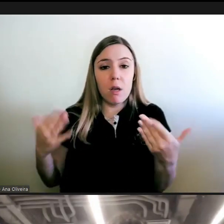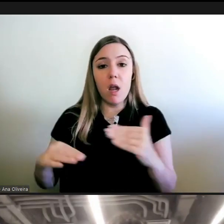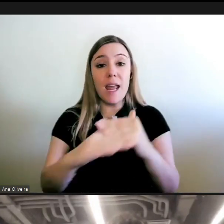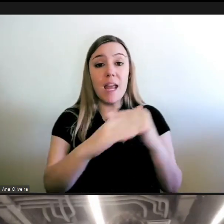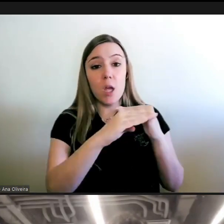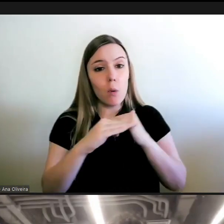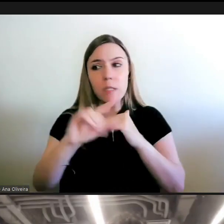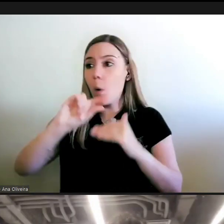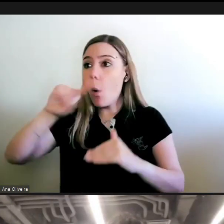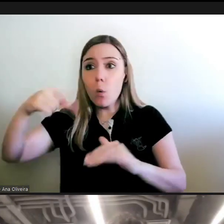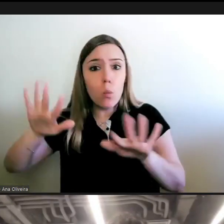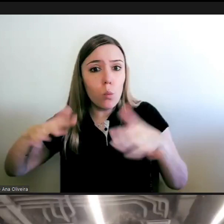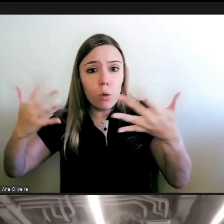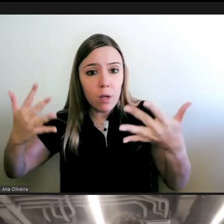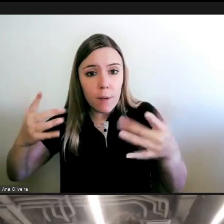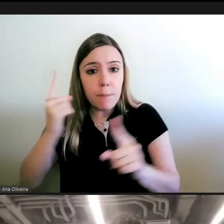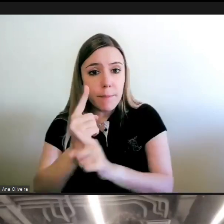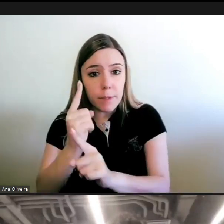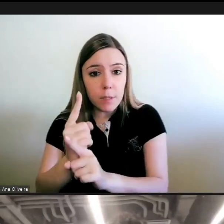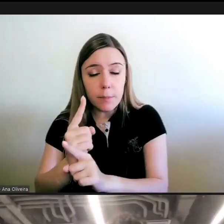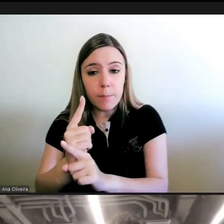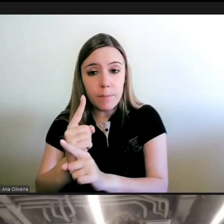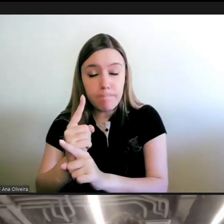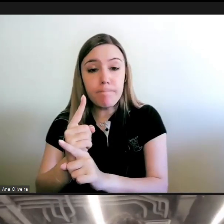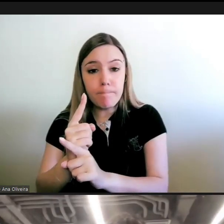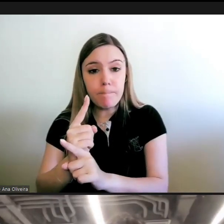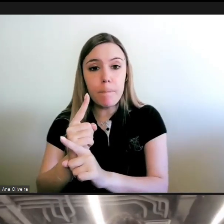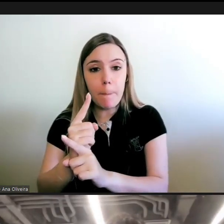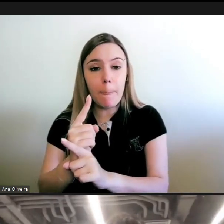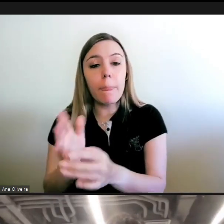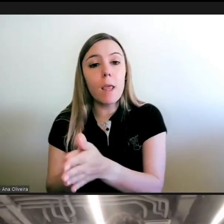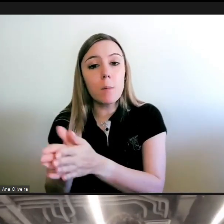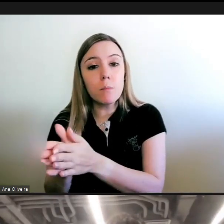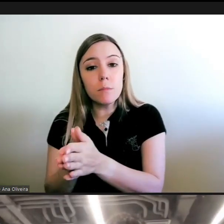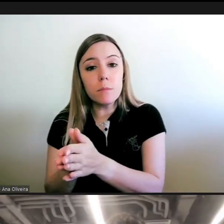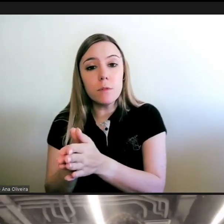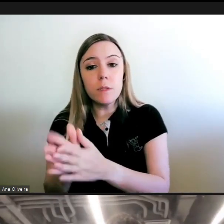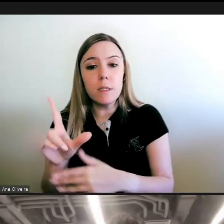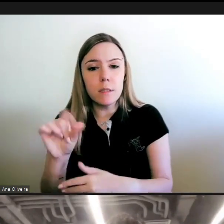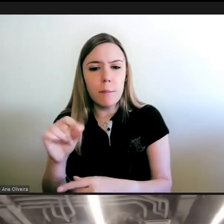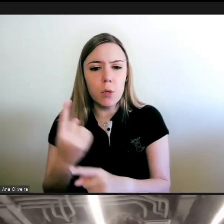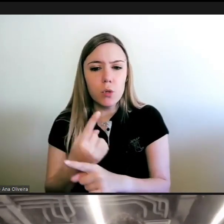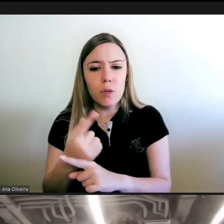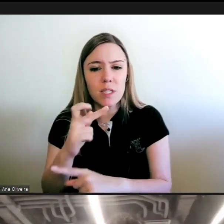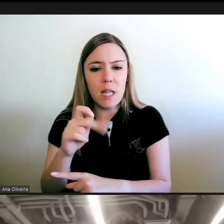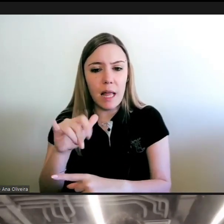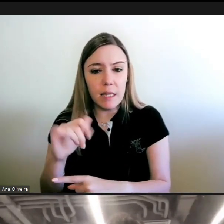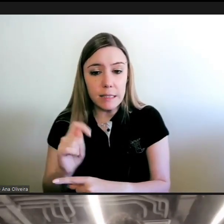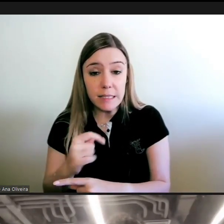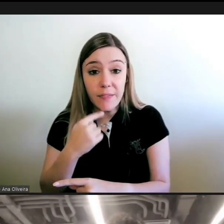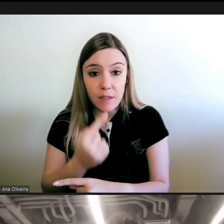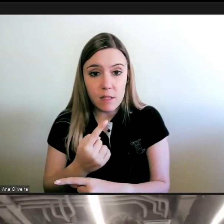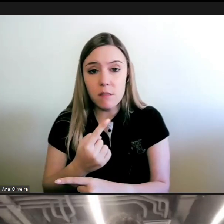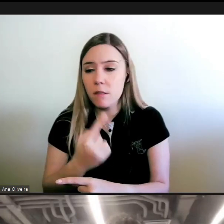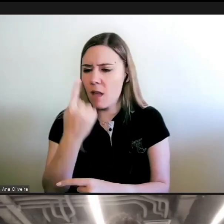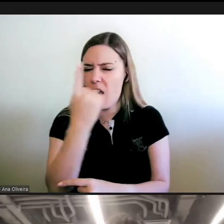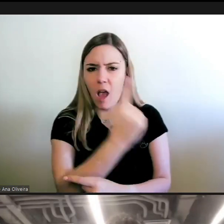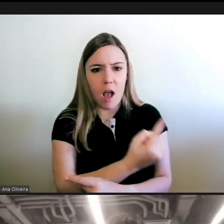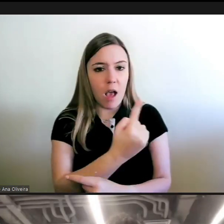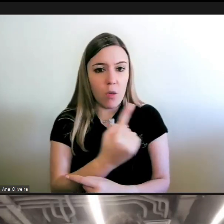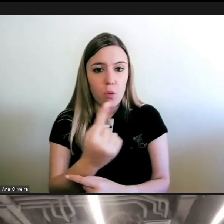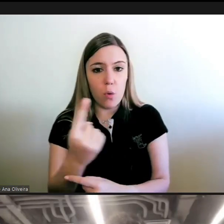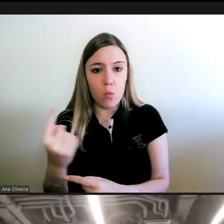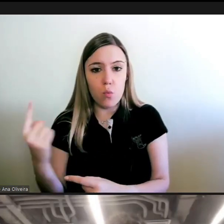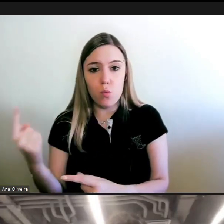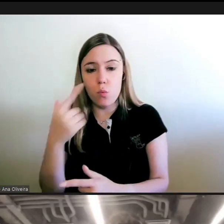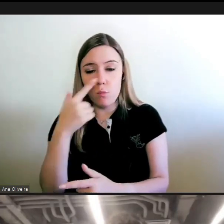noutra qualquer. Aliás, importar um bocadinho o contributo da Alice, cabe a cada um de nós, enquanto nas